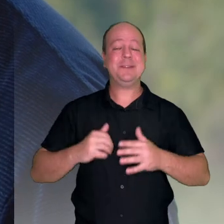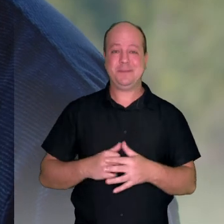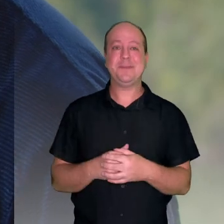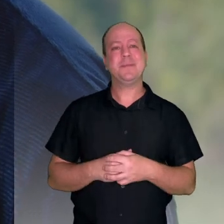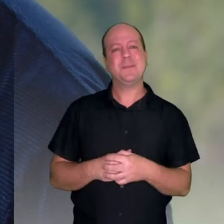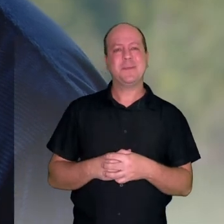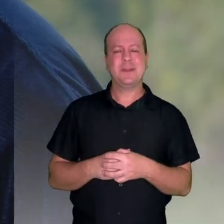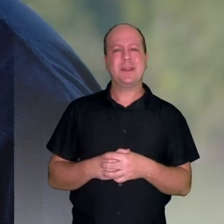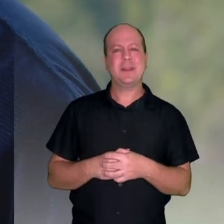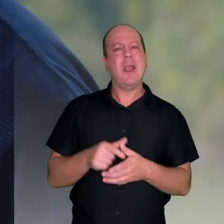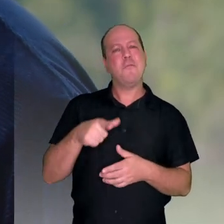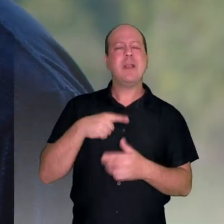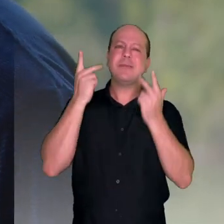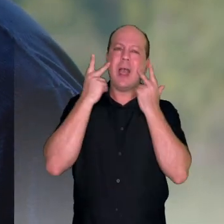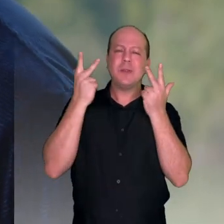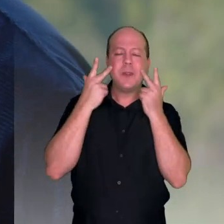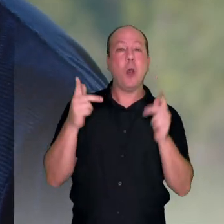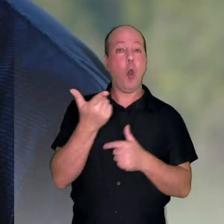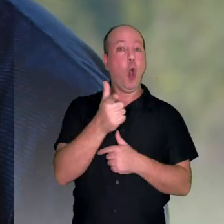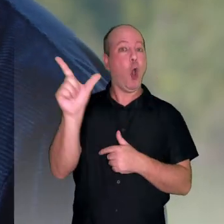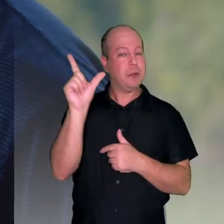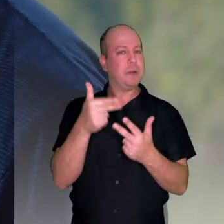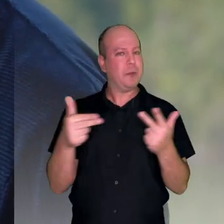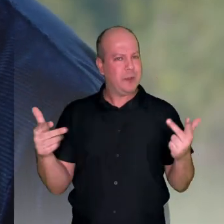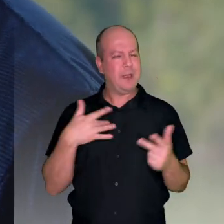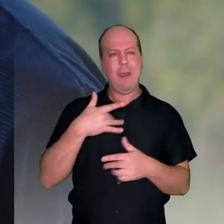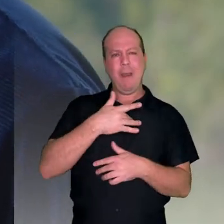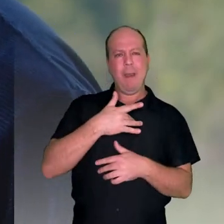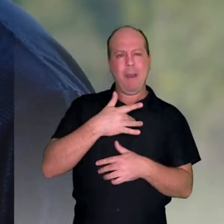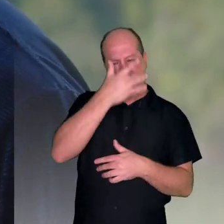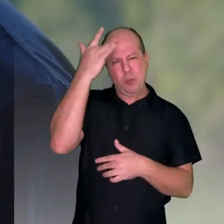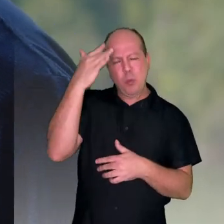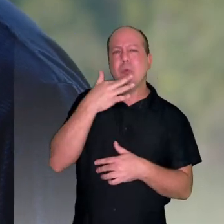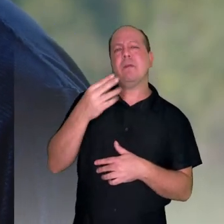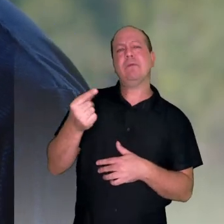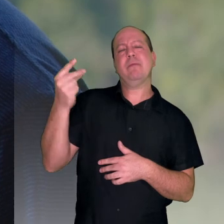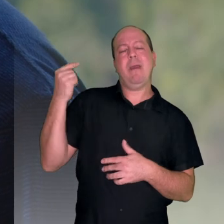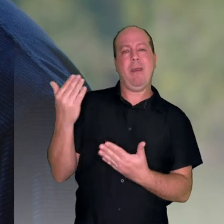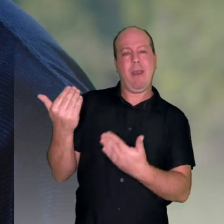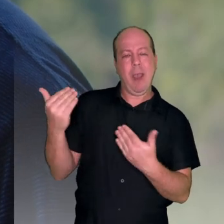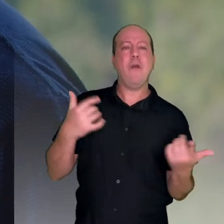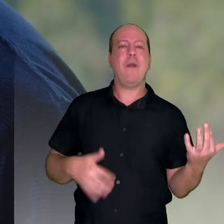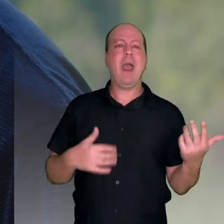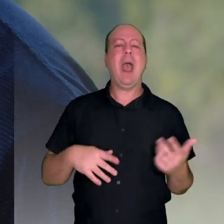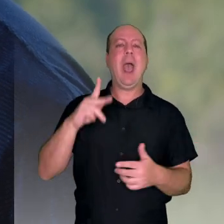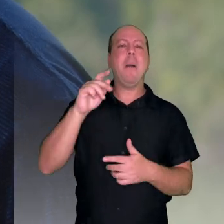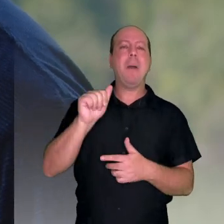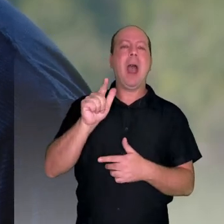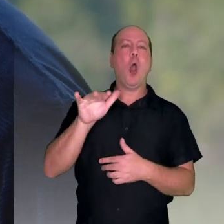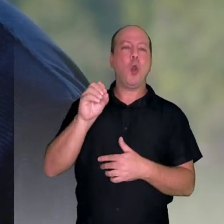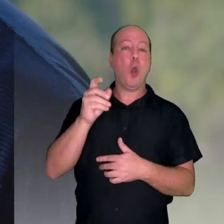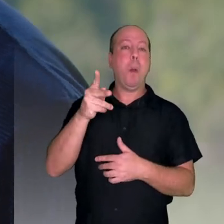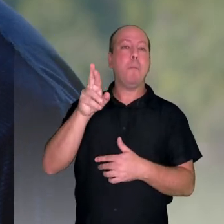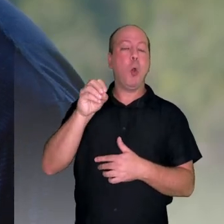ambiente. E então foi até um pouco natural, assim. Uma outra coisa que uma pessoa que a gente conhece desde que eu era adolescente, desde que eu comecei a tocar violão, foi o